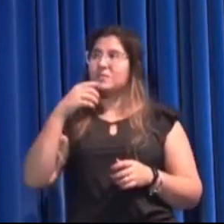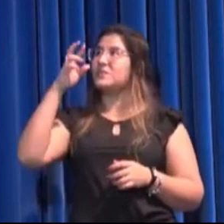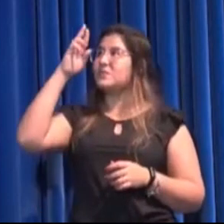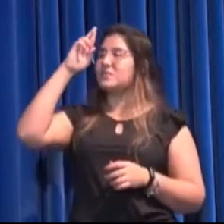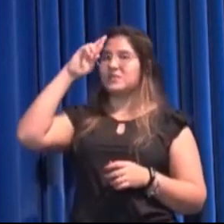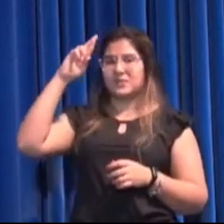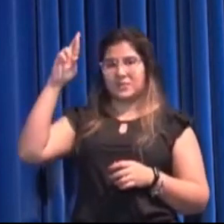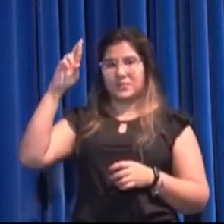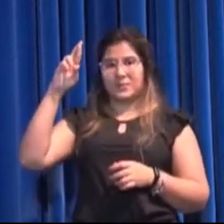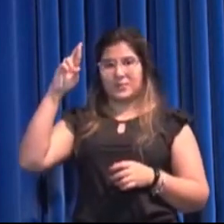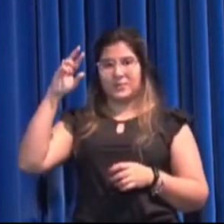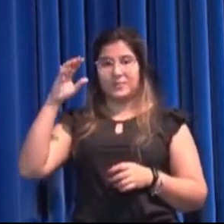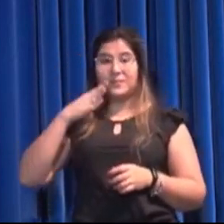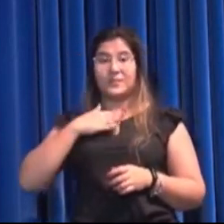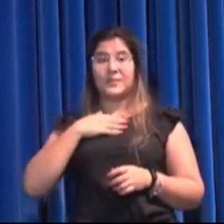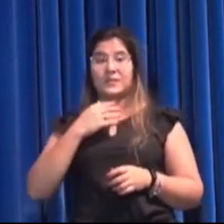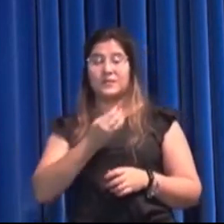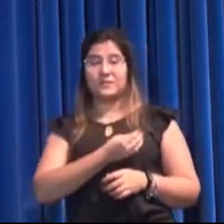sua vida.